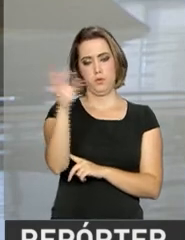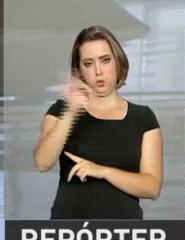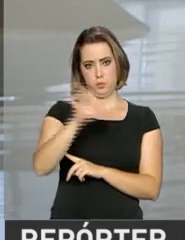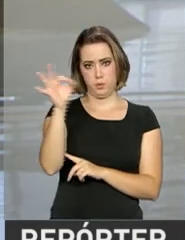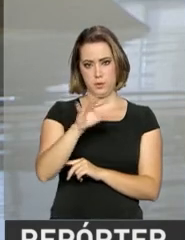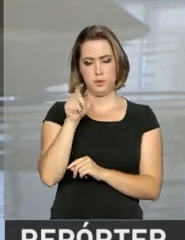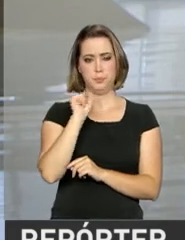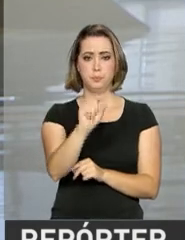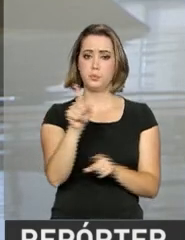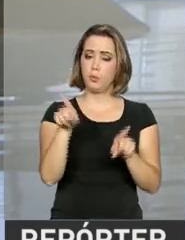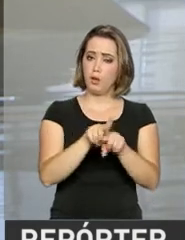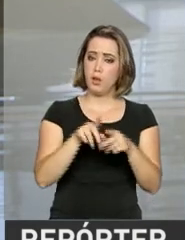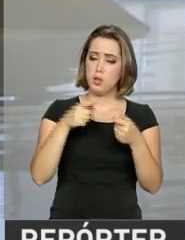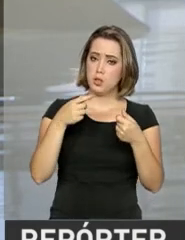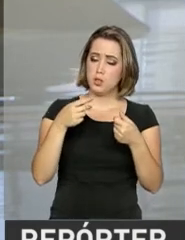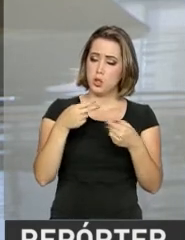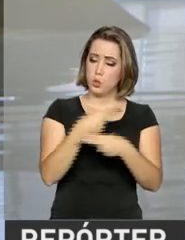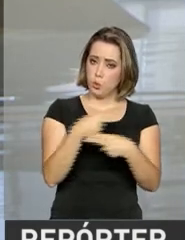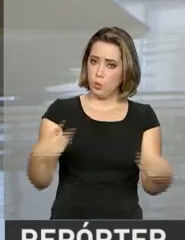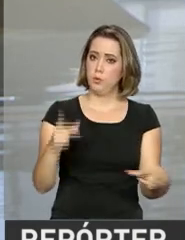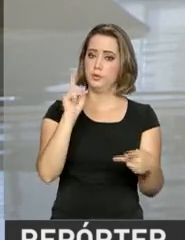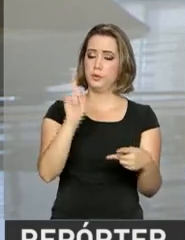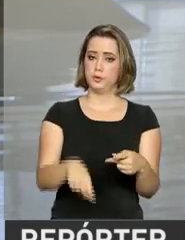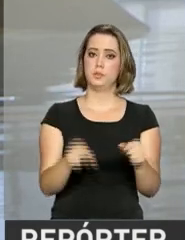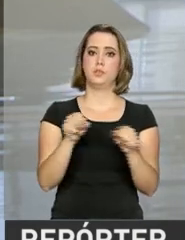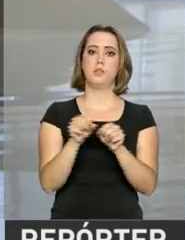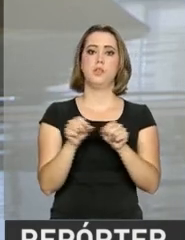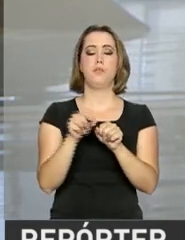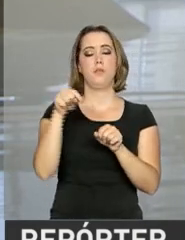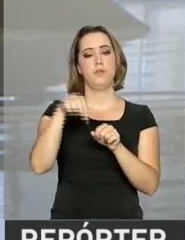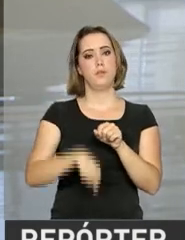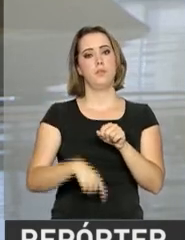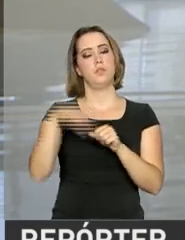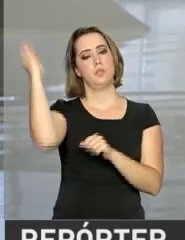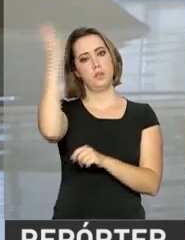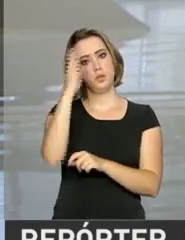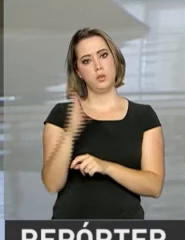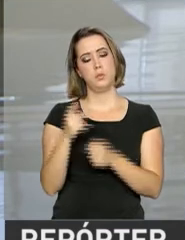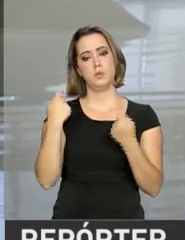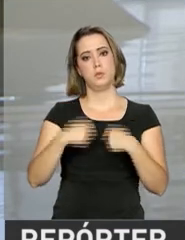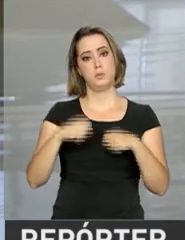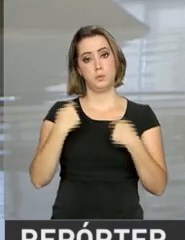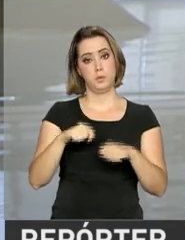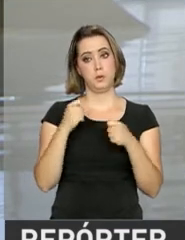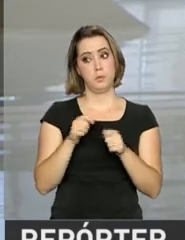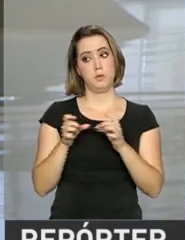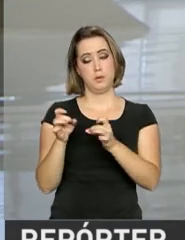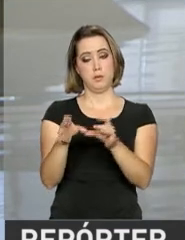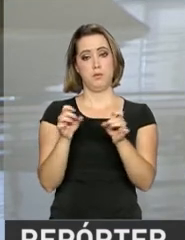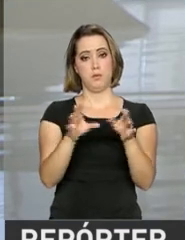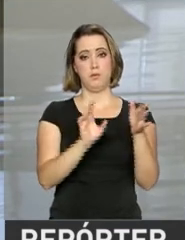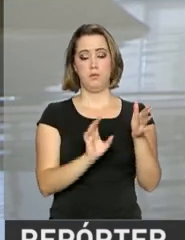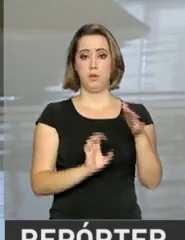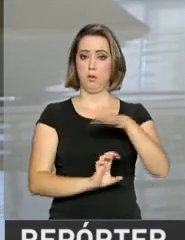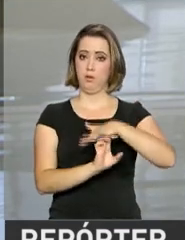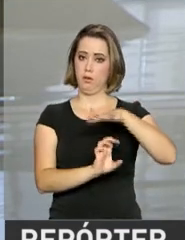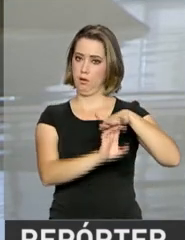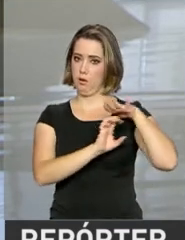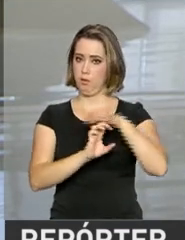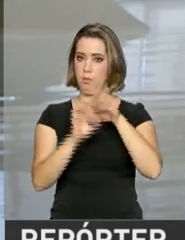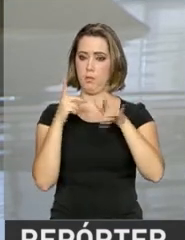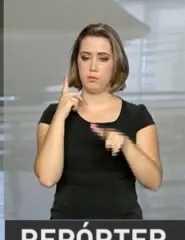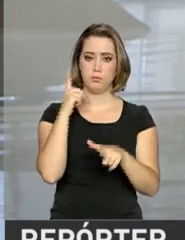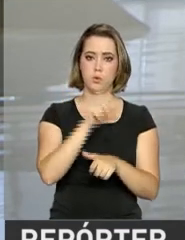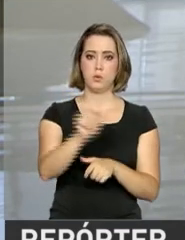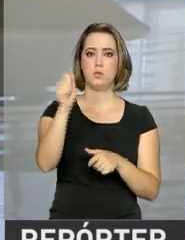produzidos no país exigidos nas licitações de exploração de petróleo para definir a empresa vencedora